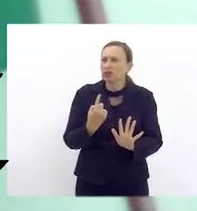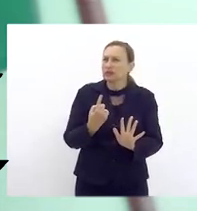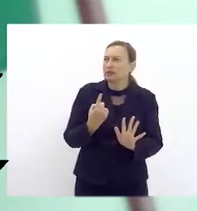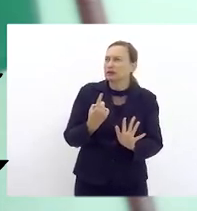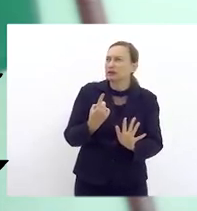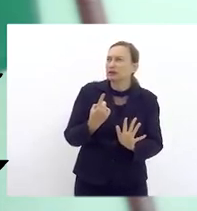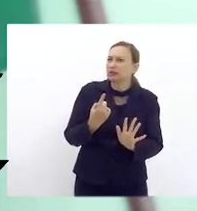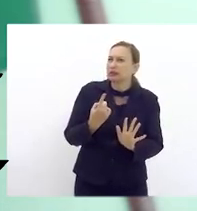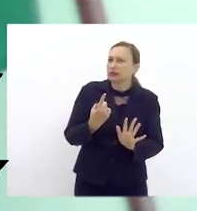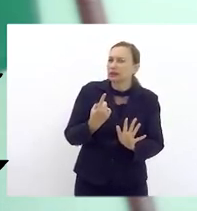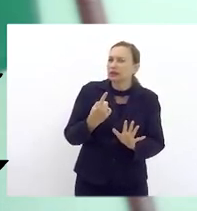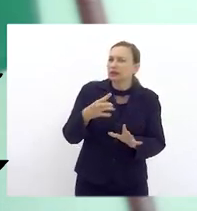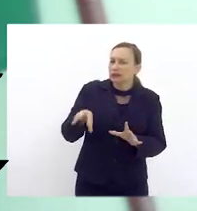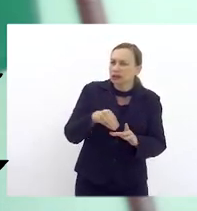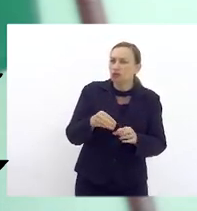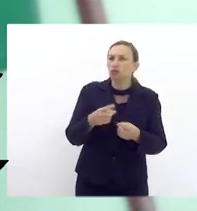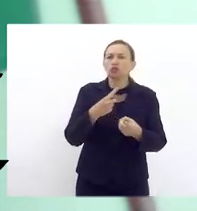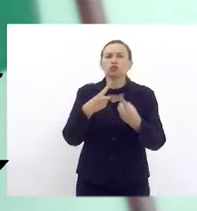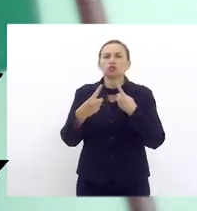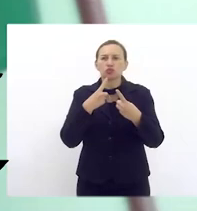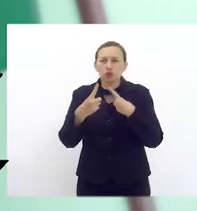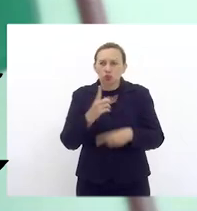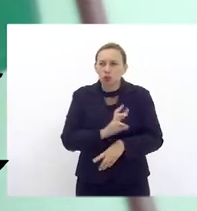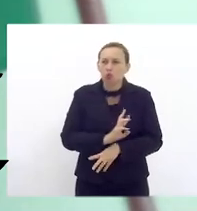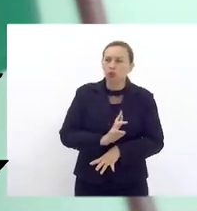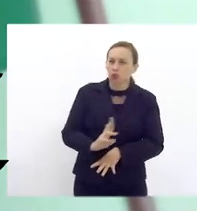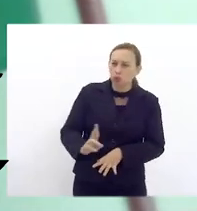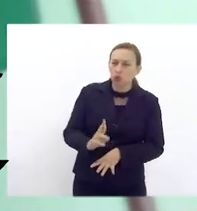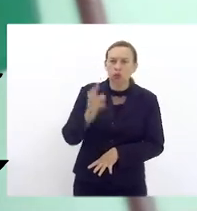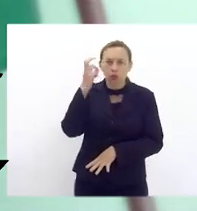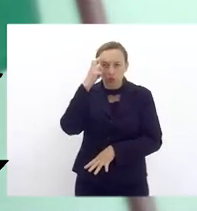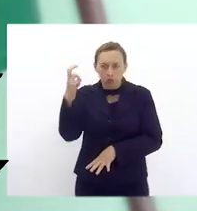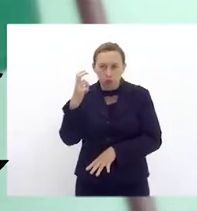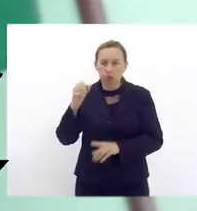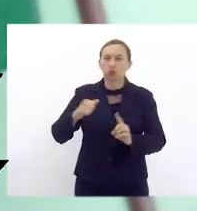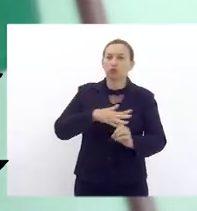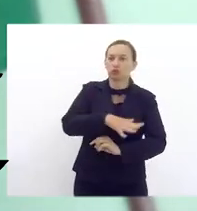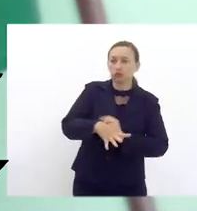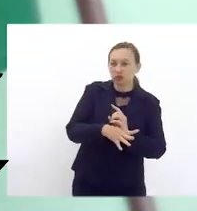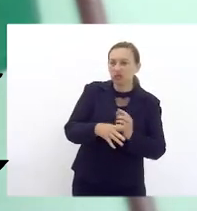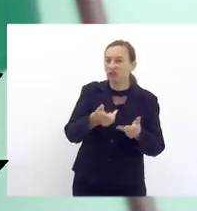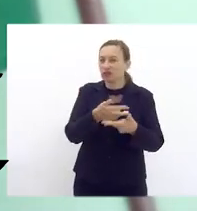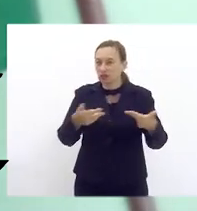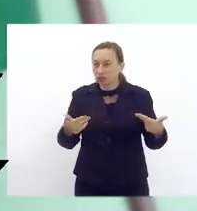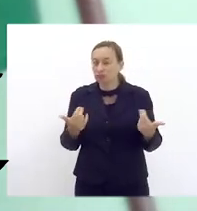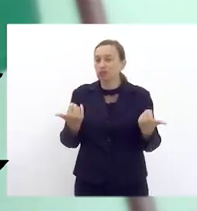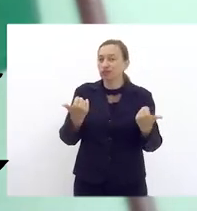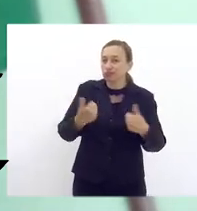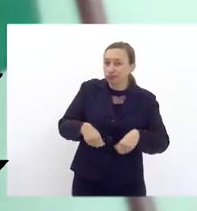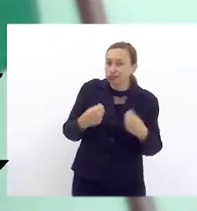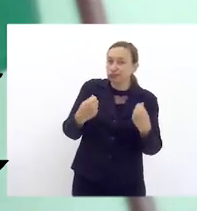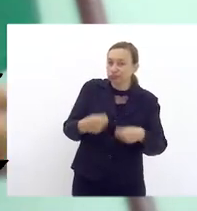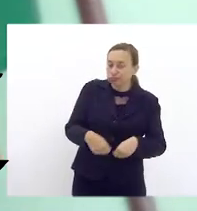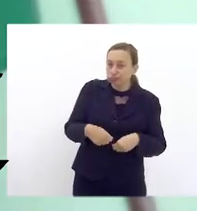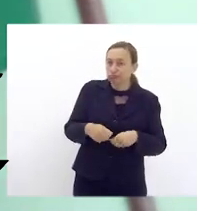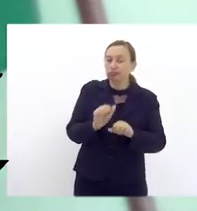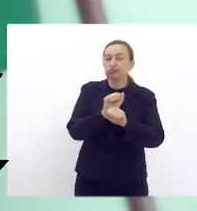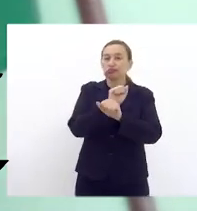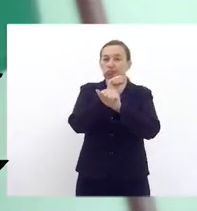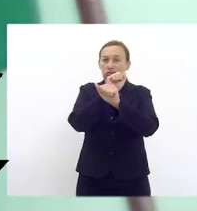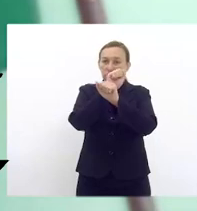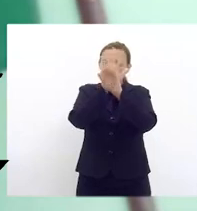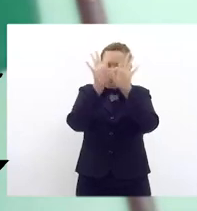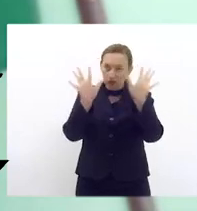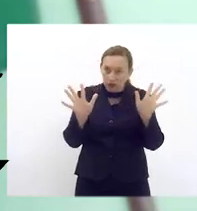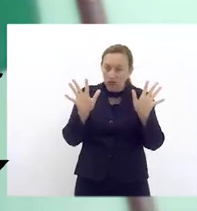dentro do debate religioso do debate cultural e social tem muita coisa que precisa ser esclarecida